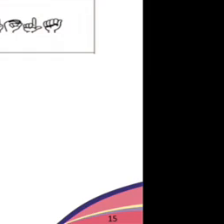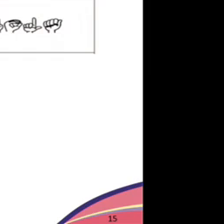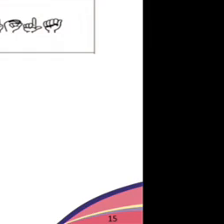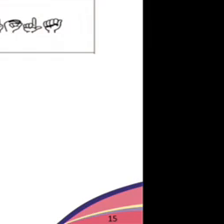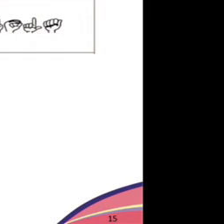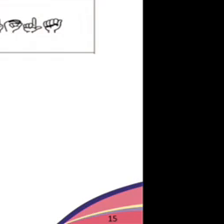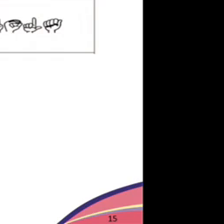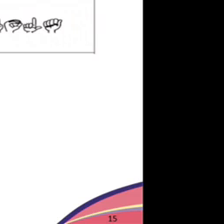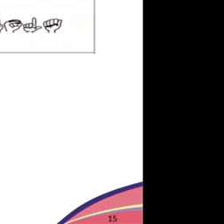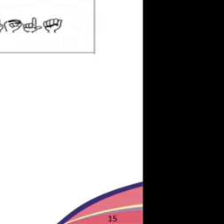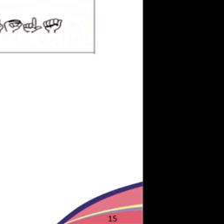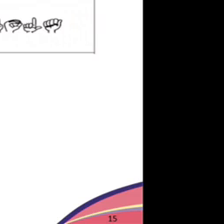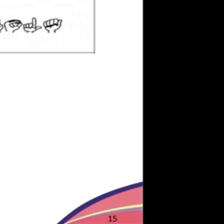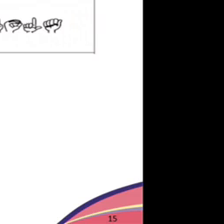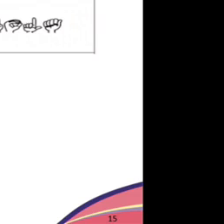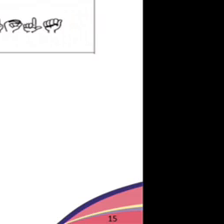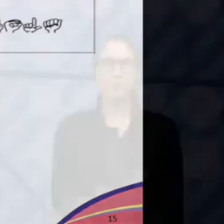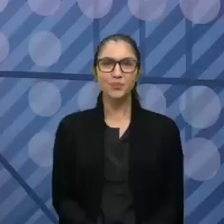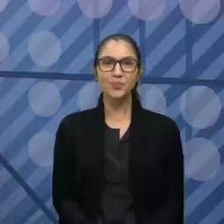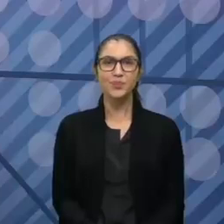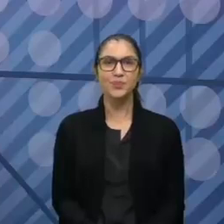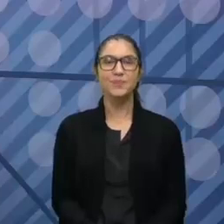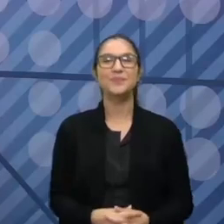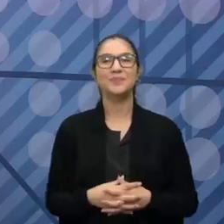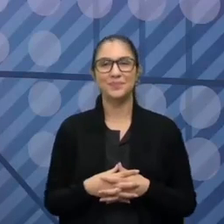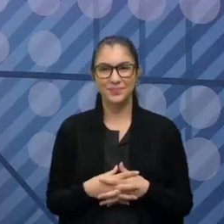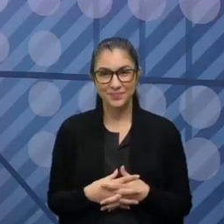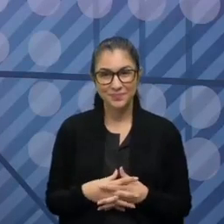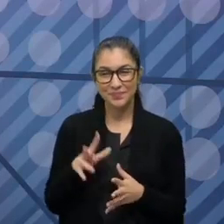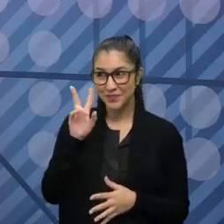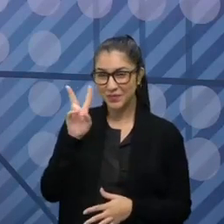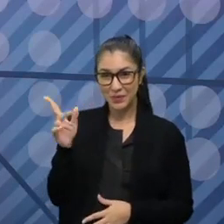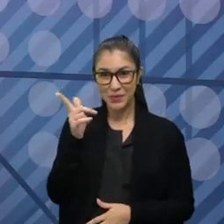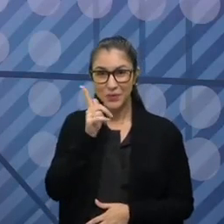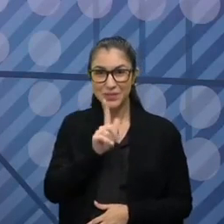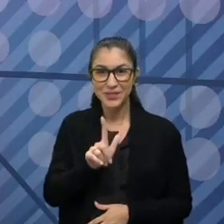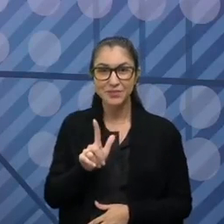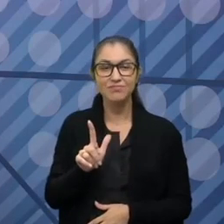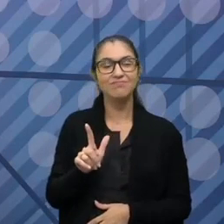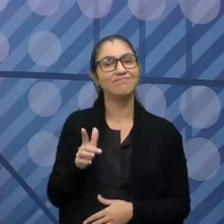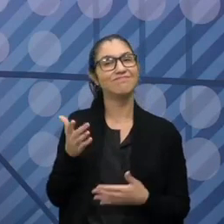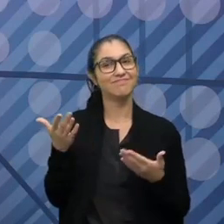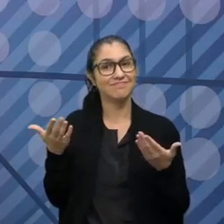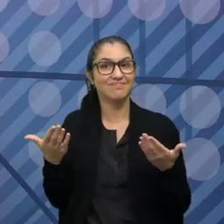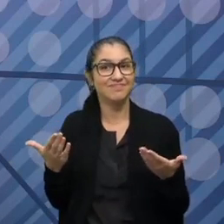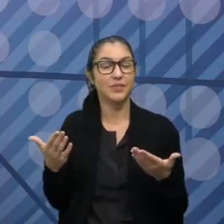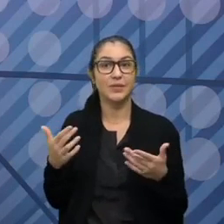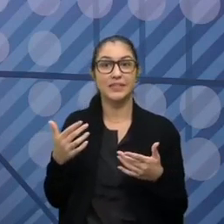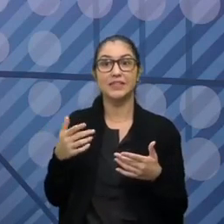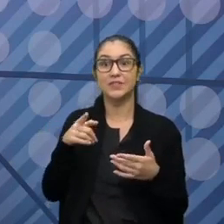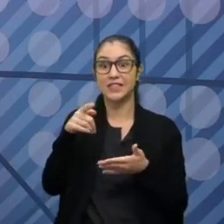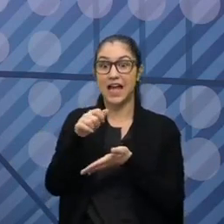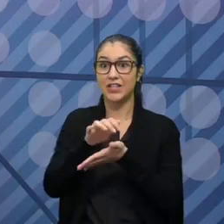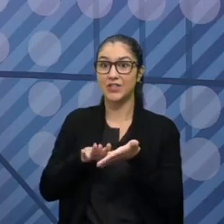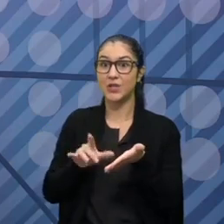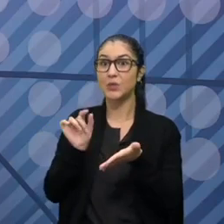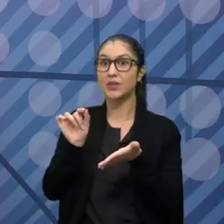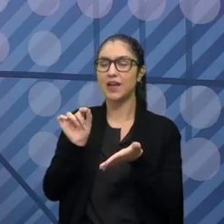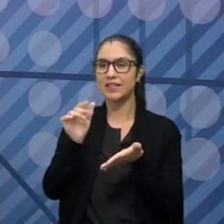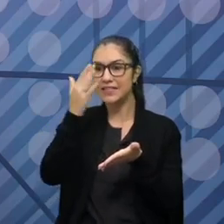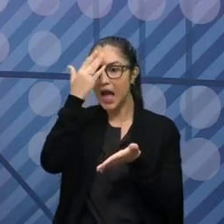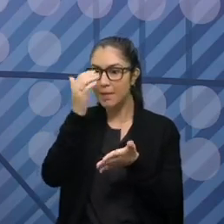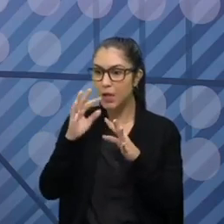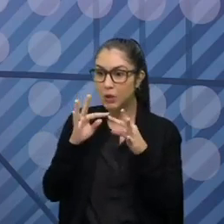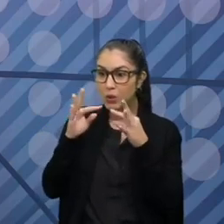E aí, conseguiram? Então, a tarefa de casa vai ser